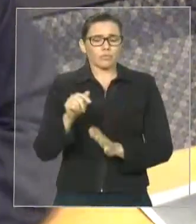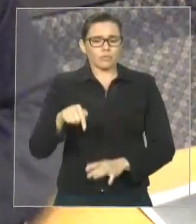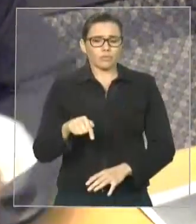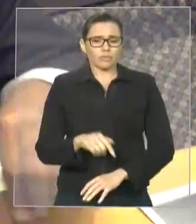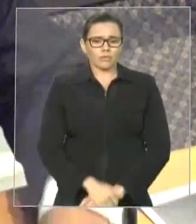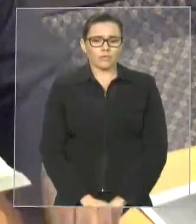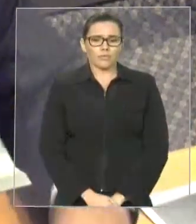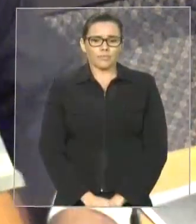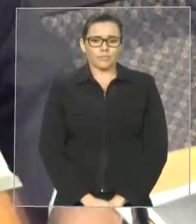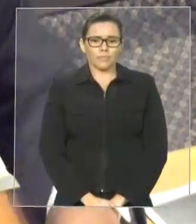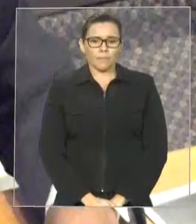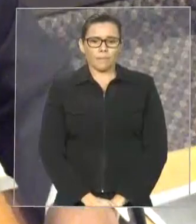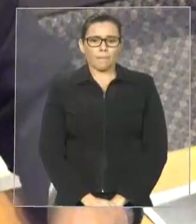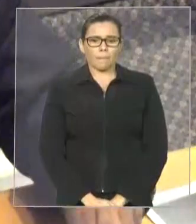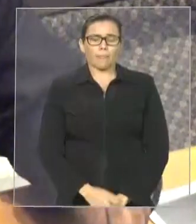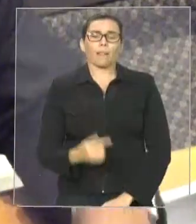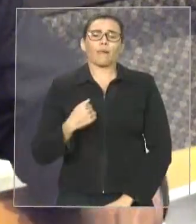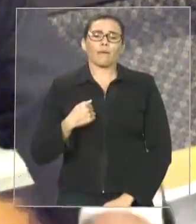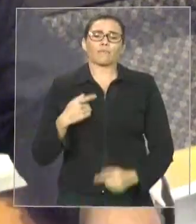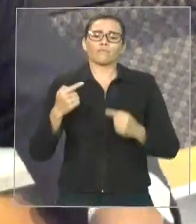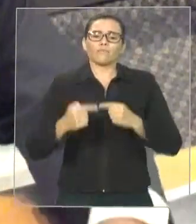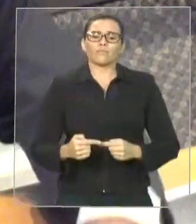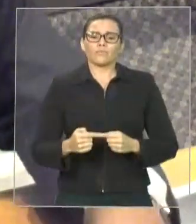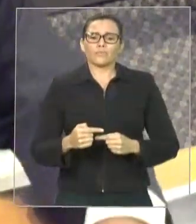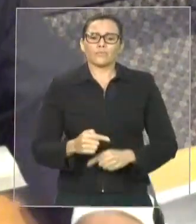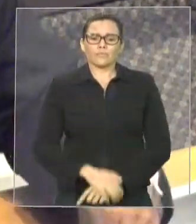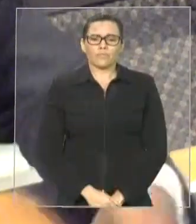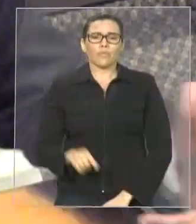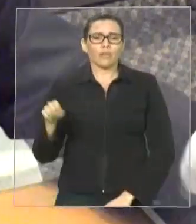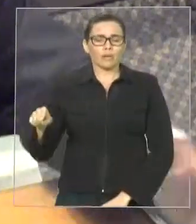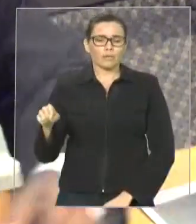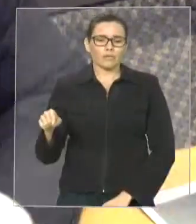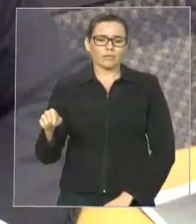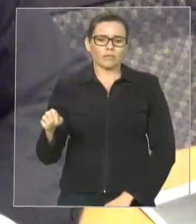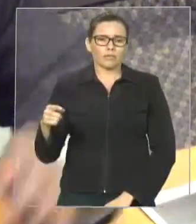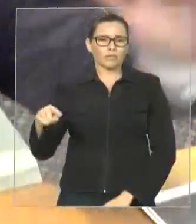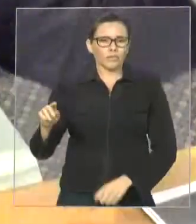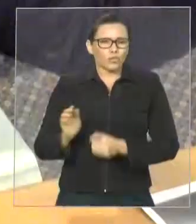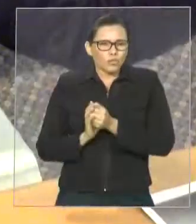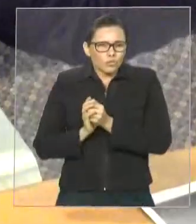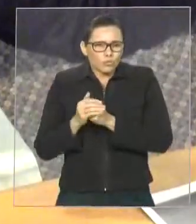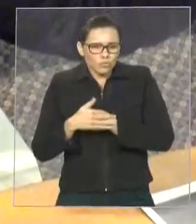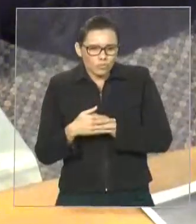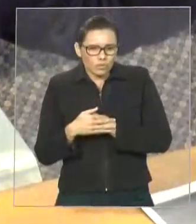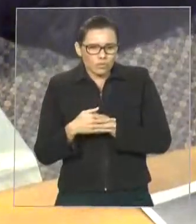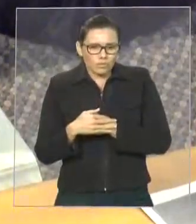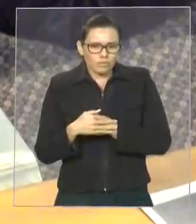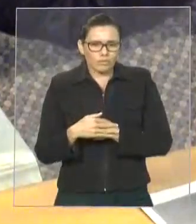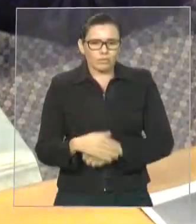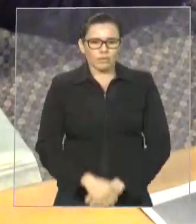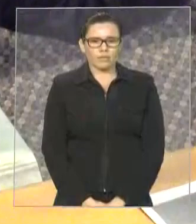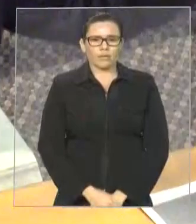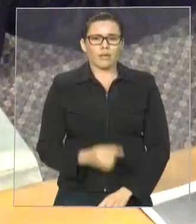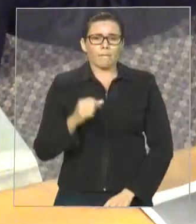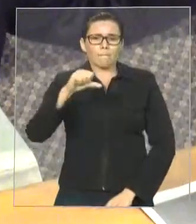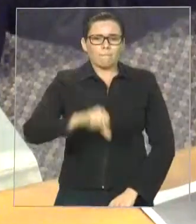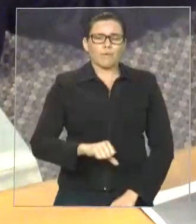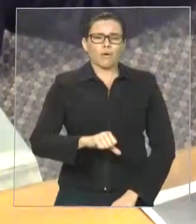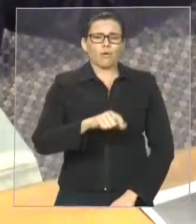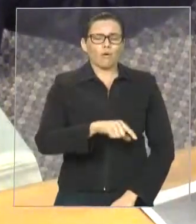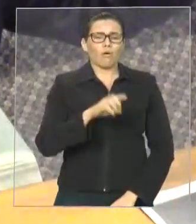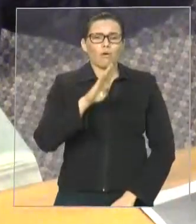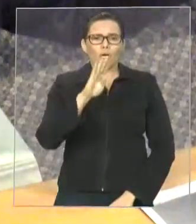Lago, faça o desafio que ele saia de onde está, do seu esconderijo, e está pior do que Bin Laden, na época do